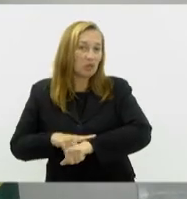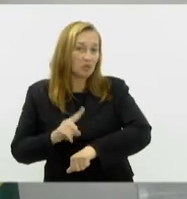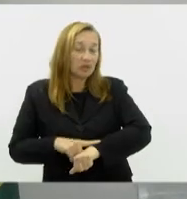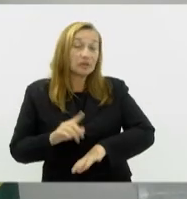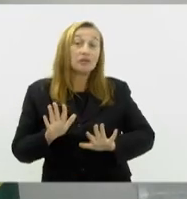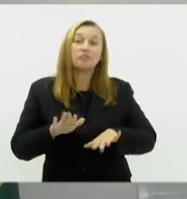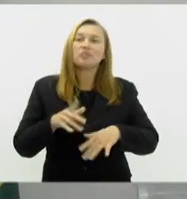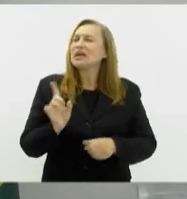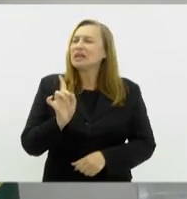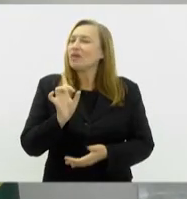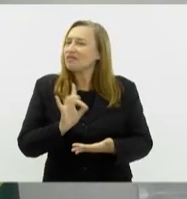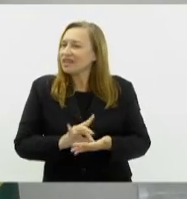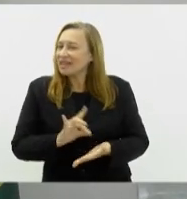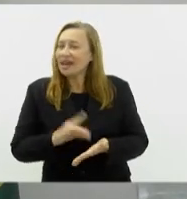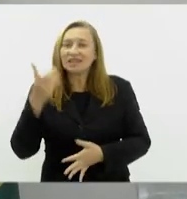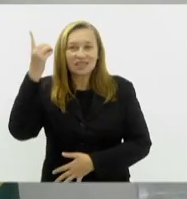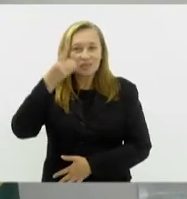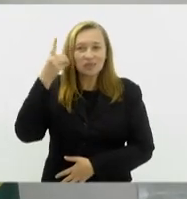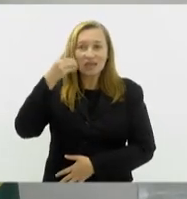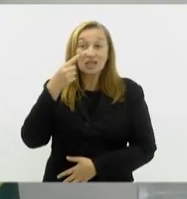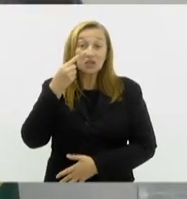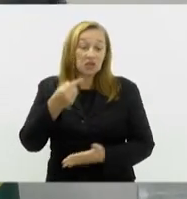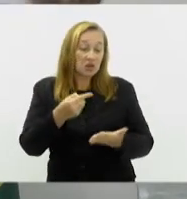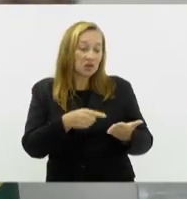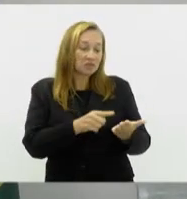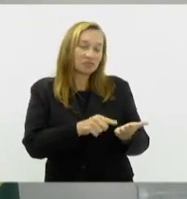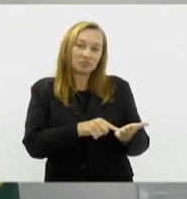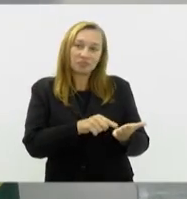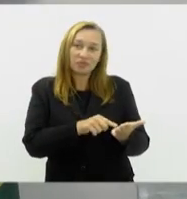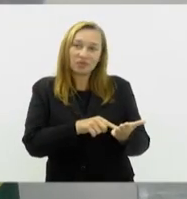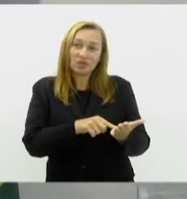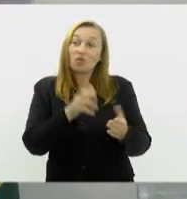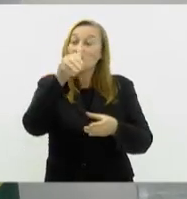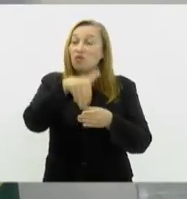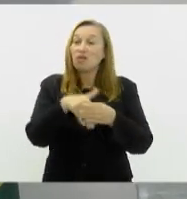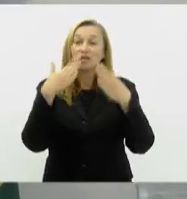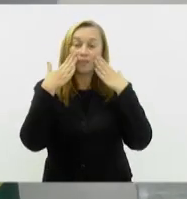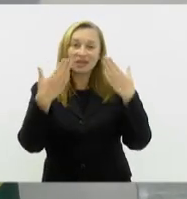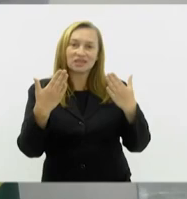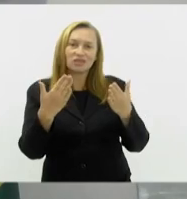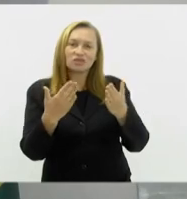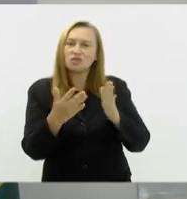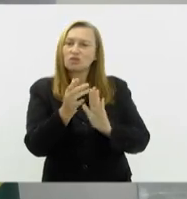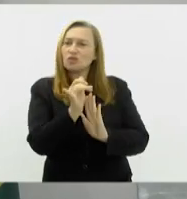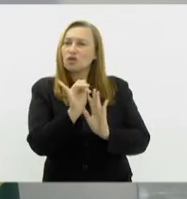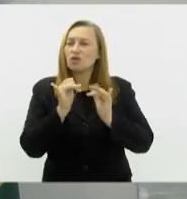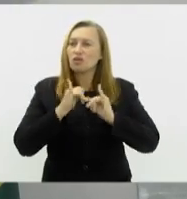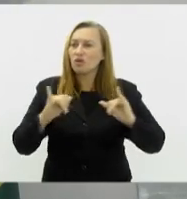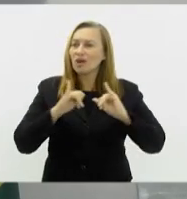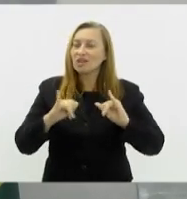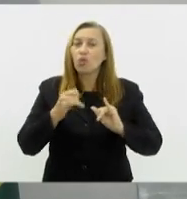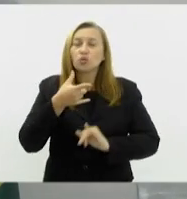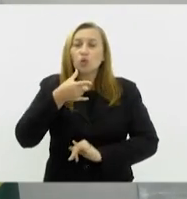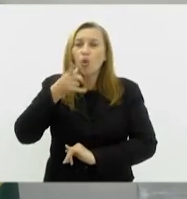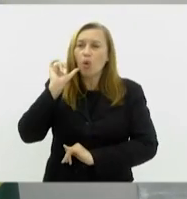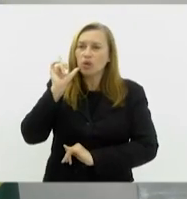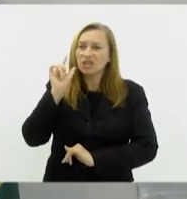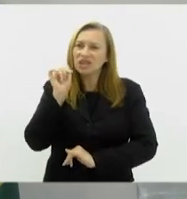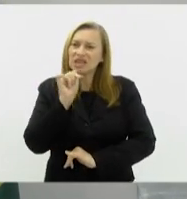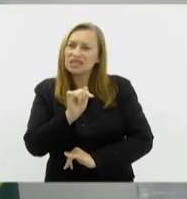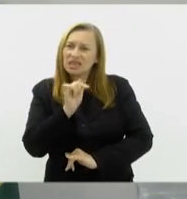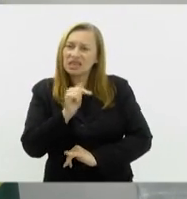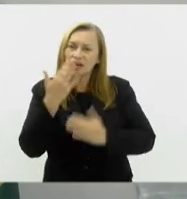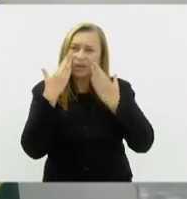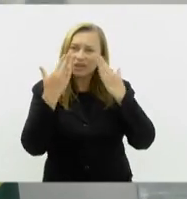como que não é verdade deputada que que é isso aqui deputada Esso aqui foi o voto ela apresentou ISO aqui é um dado ontem isso aqui foi que ela